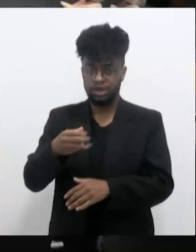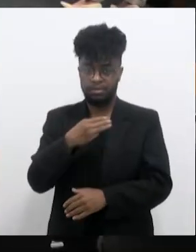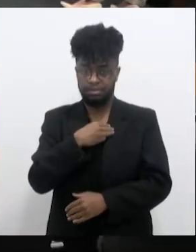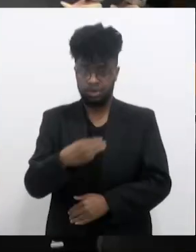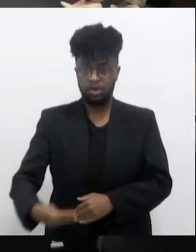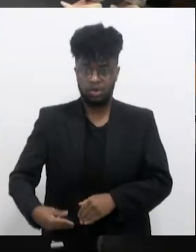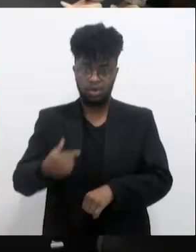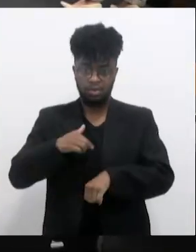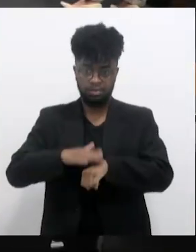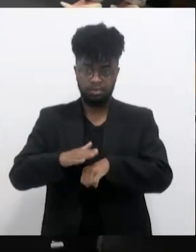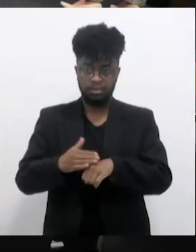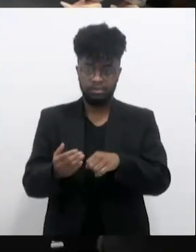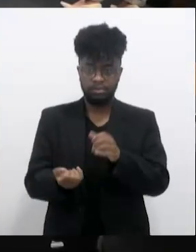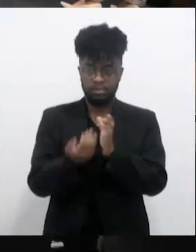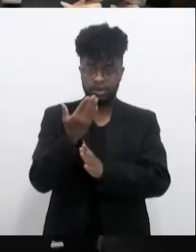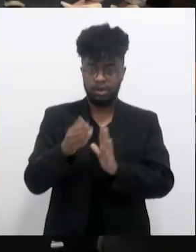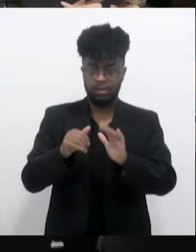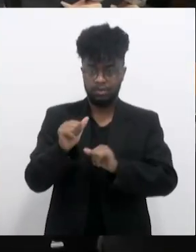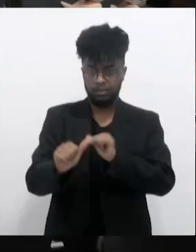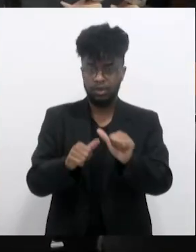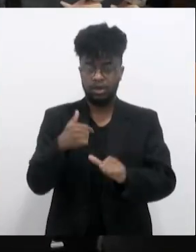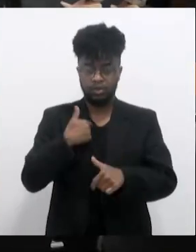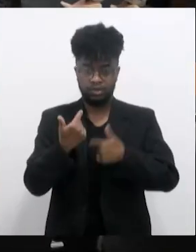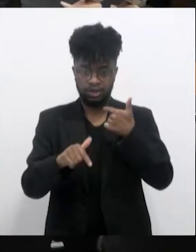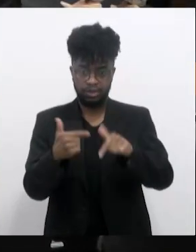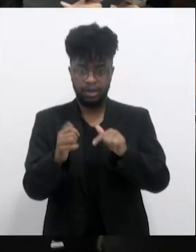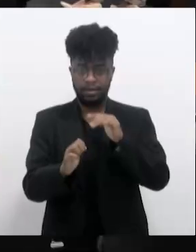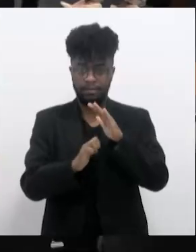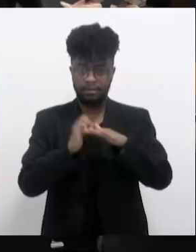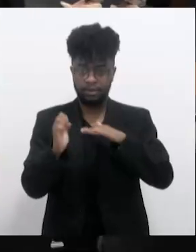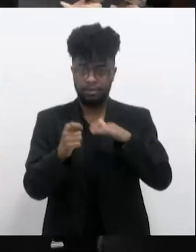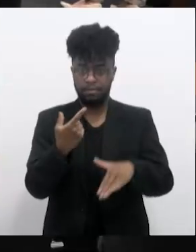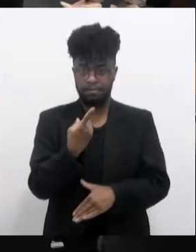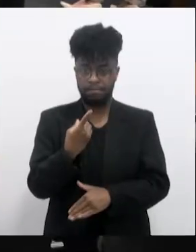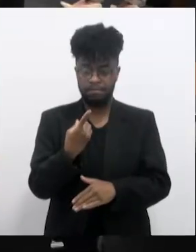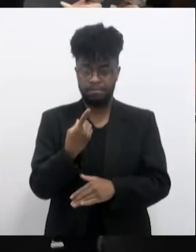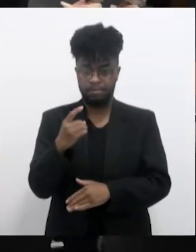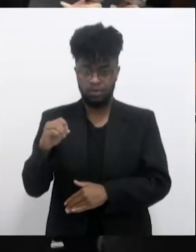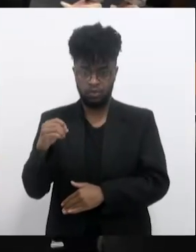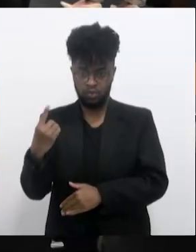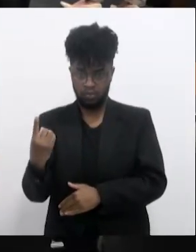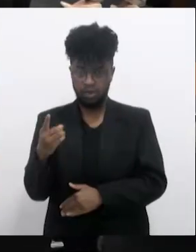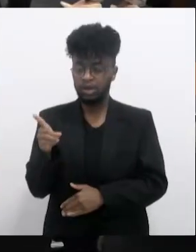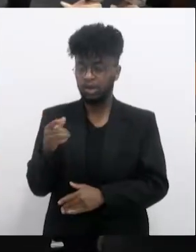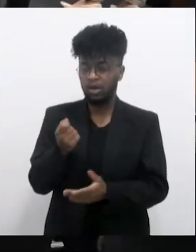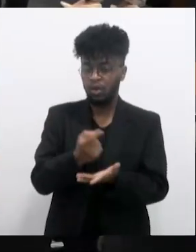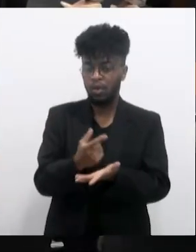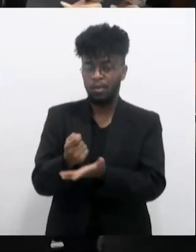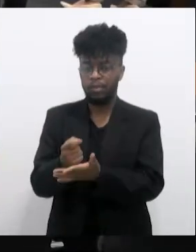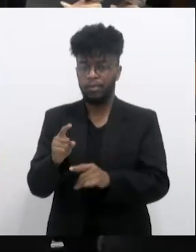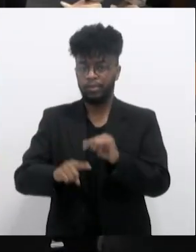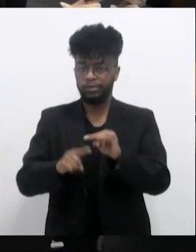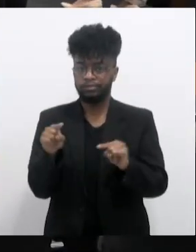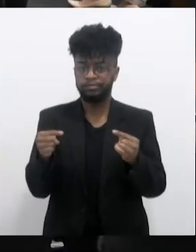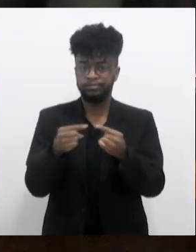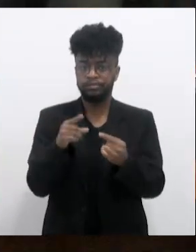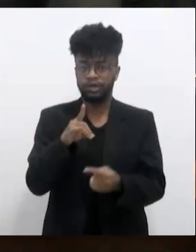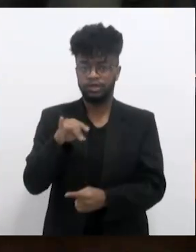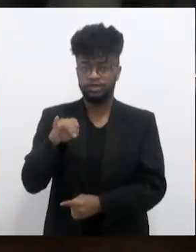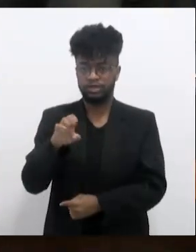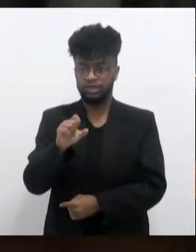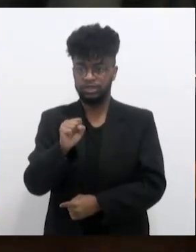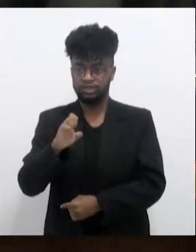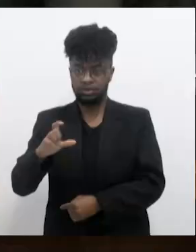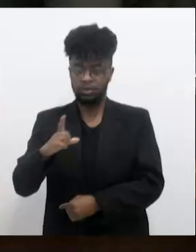mudança. Na época eu trabalhava na empresa de ônibus 1001. E a empresa começou a comprar, adquirir esses veículos a diesel, já com